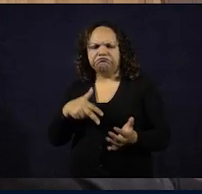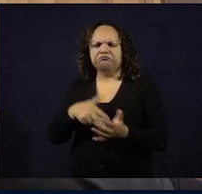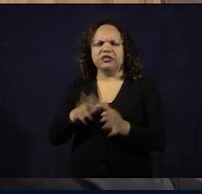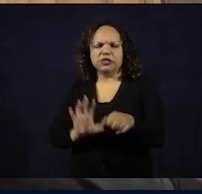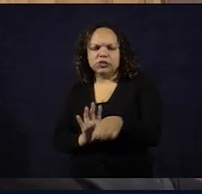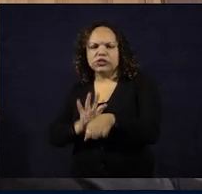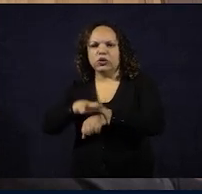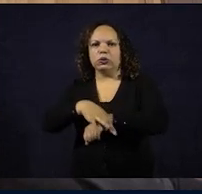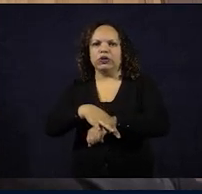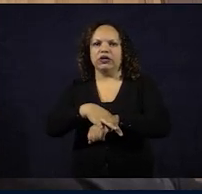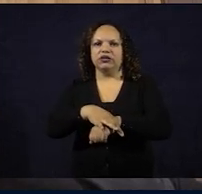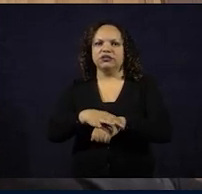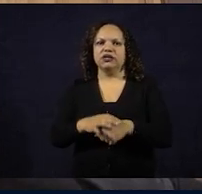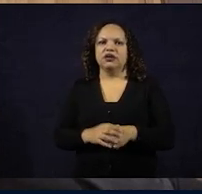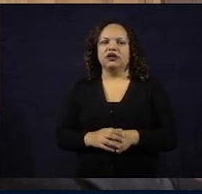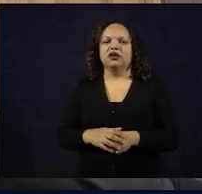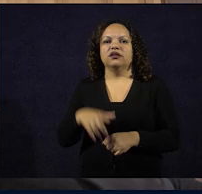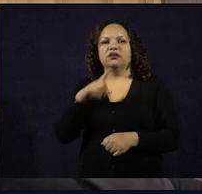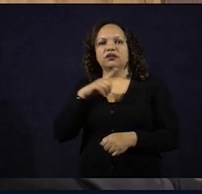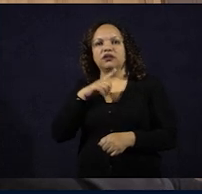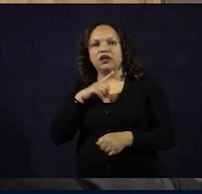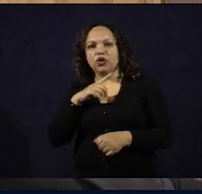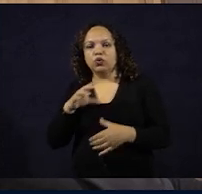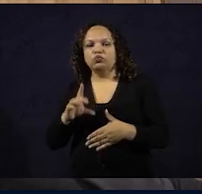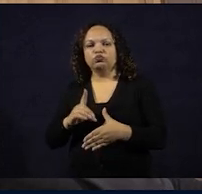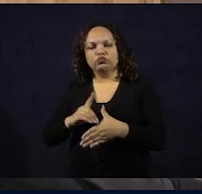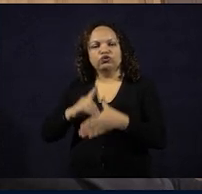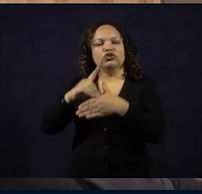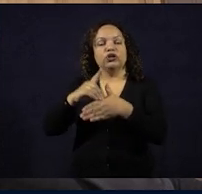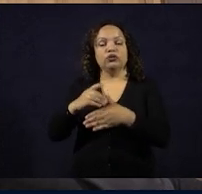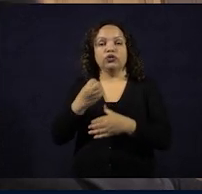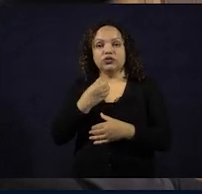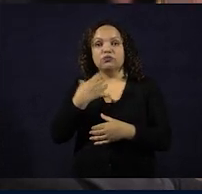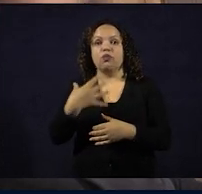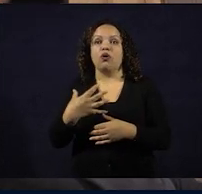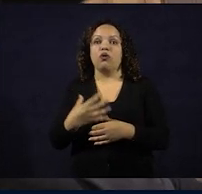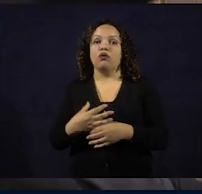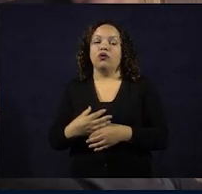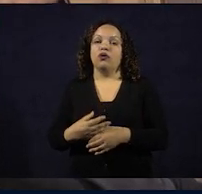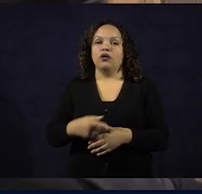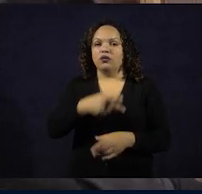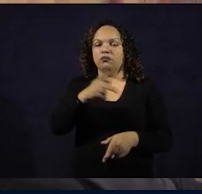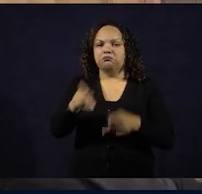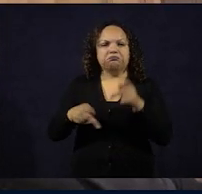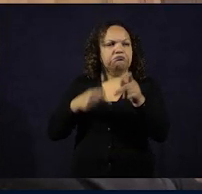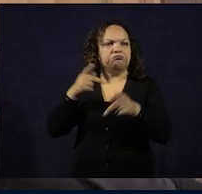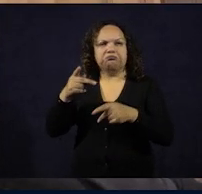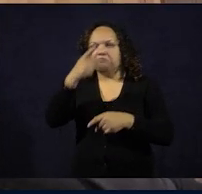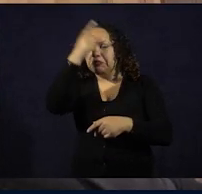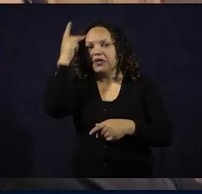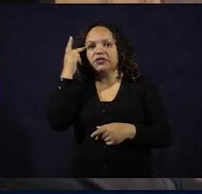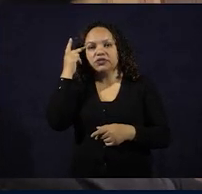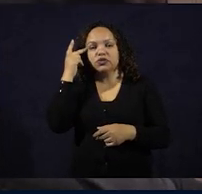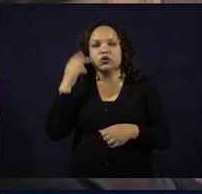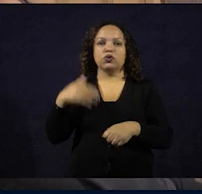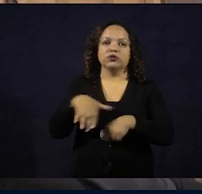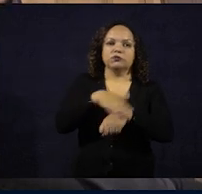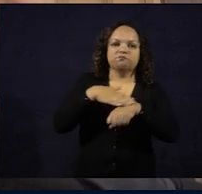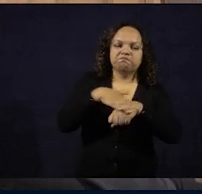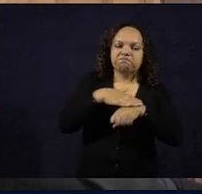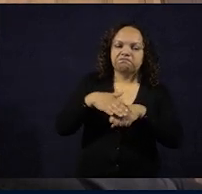você ter uma ótima diretoria várias pessoas capazes de conversar com o mercado também